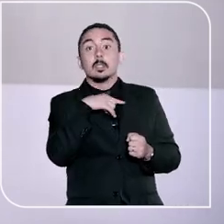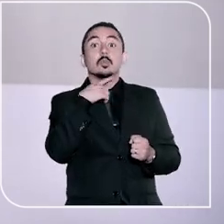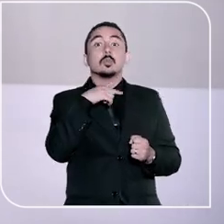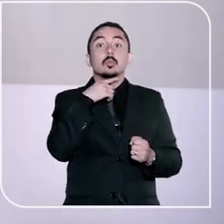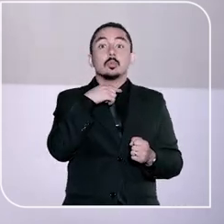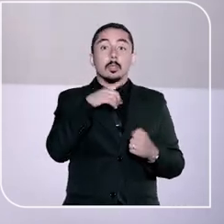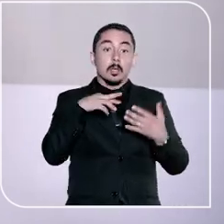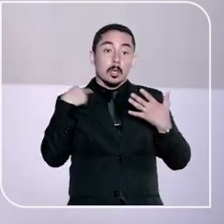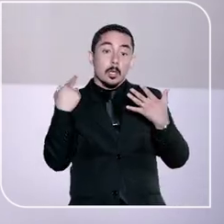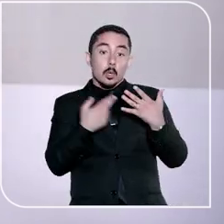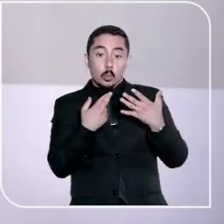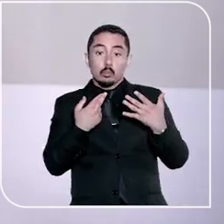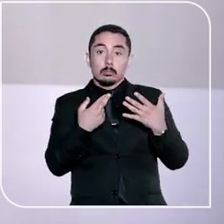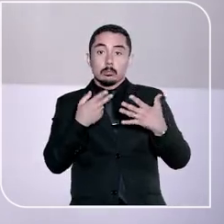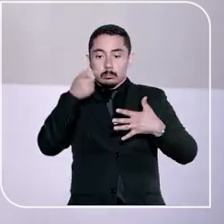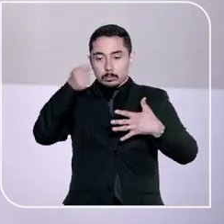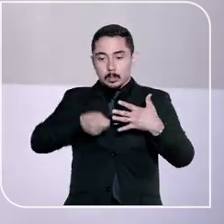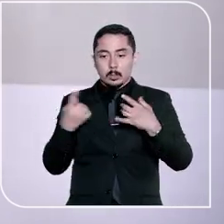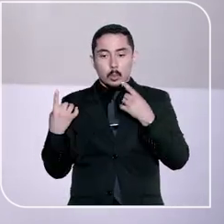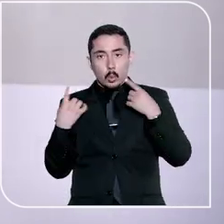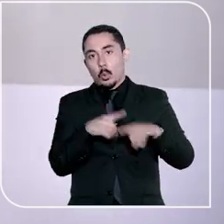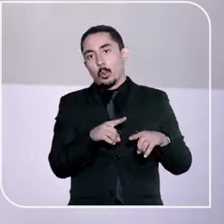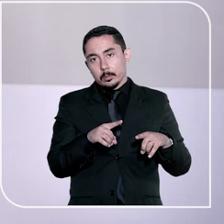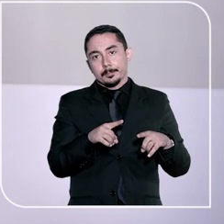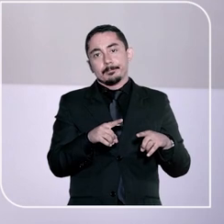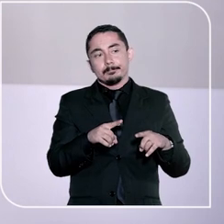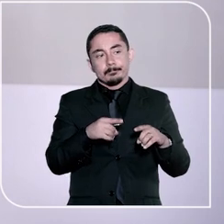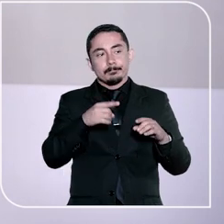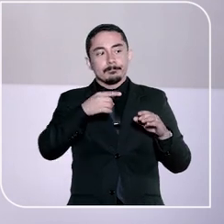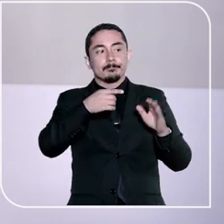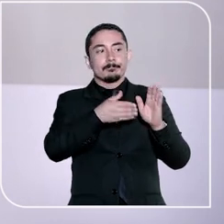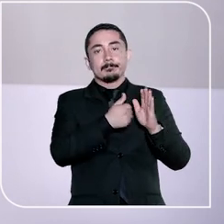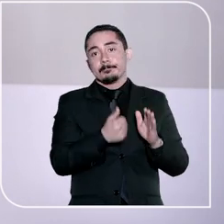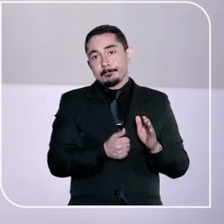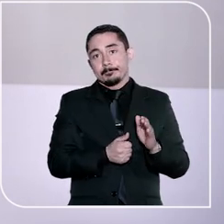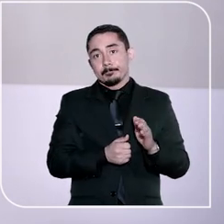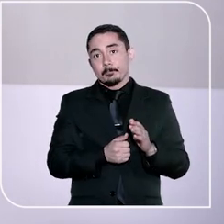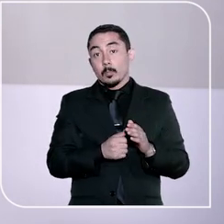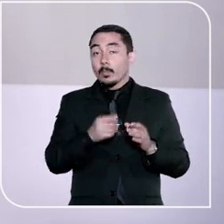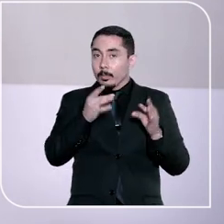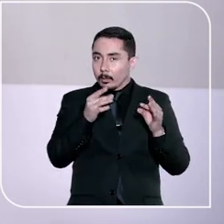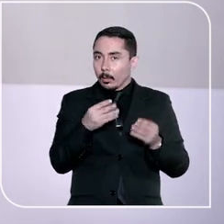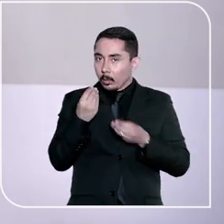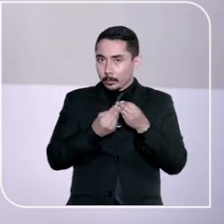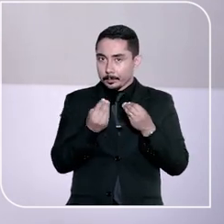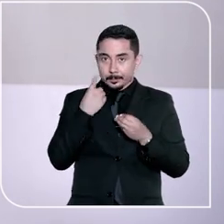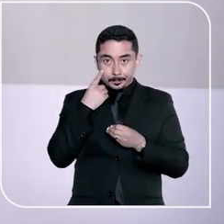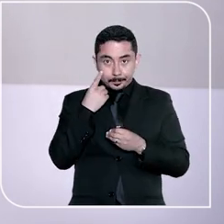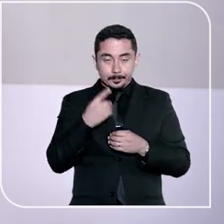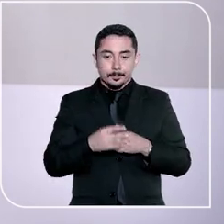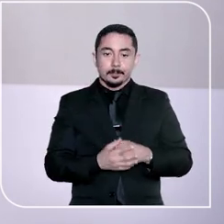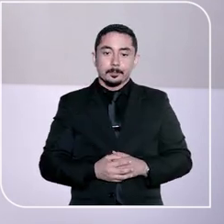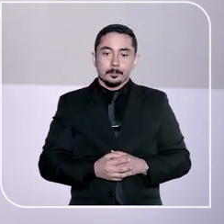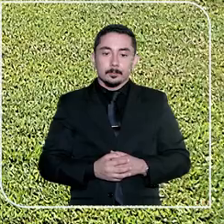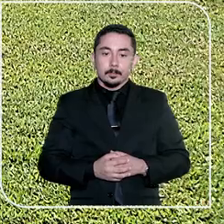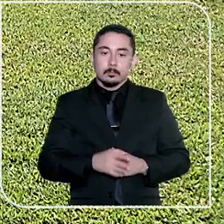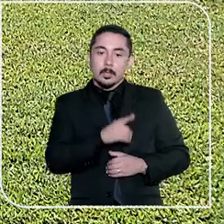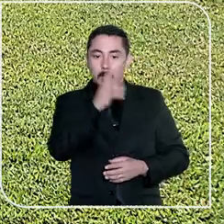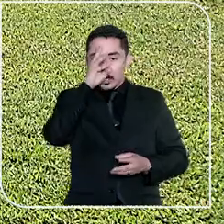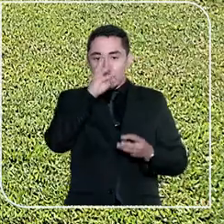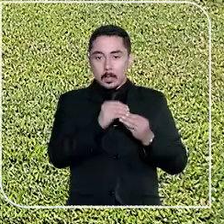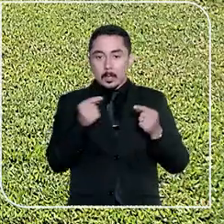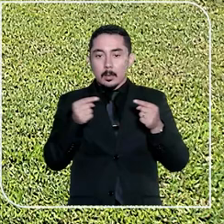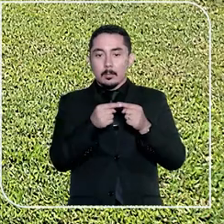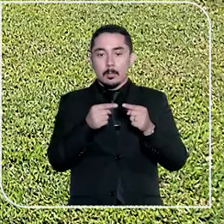possibilidade de recursos contra a sentença que decidiu a execução fiscal Vamos aos detalhes da decisão o